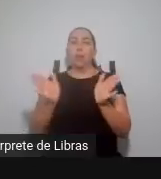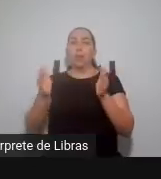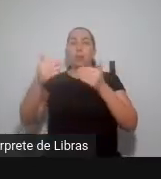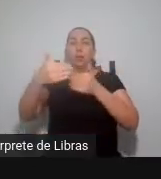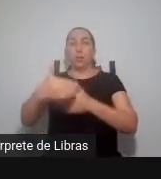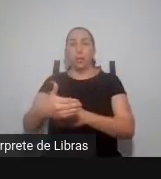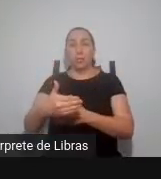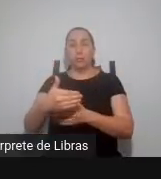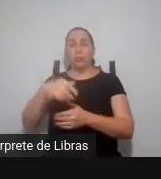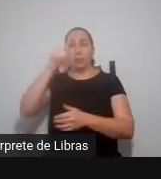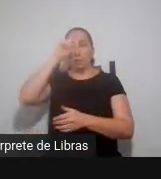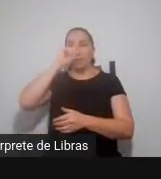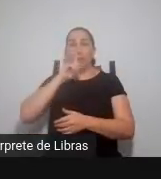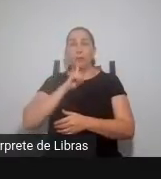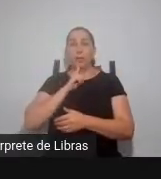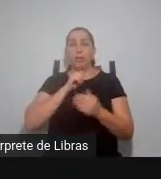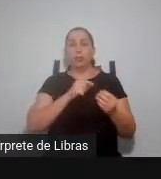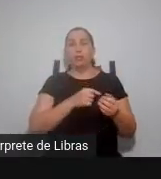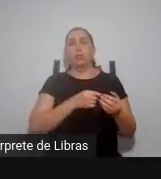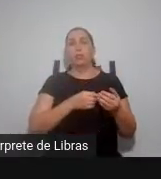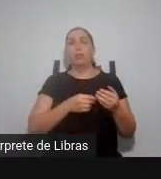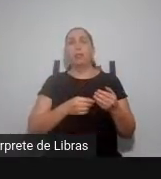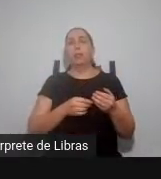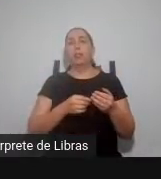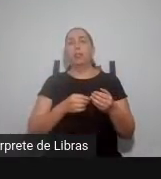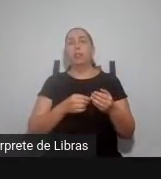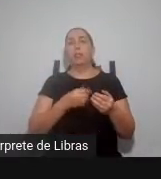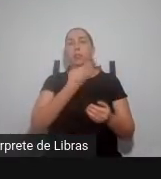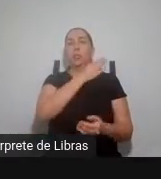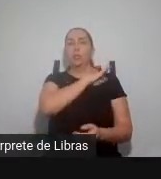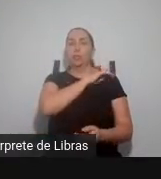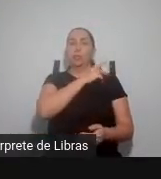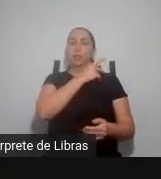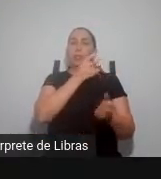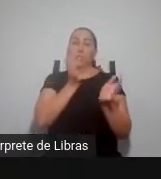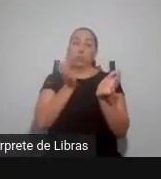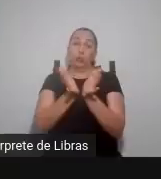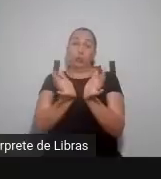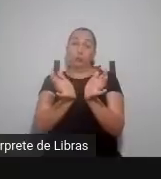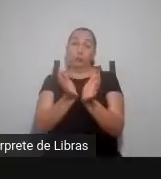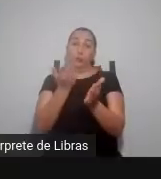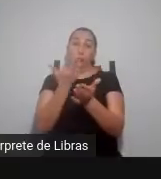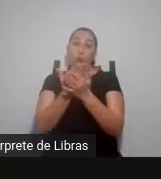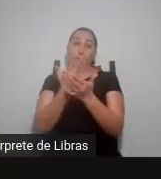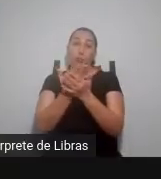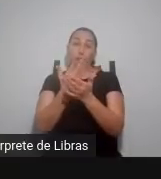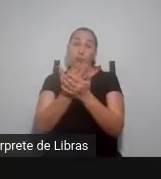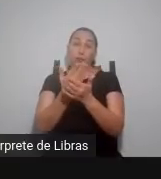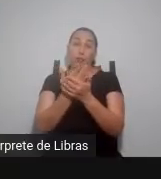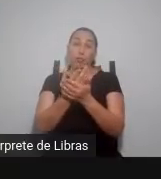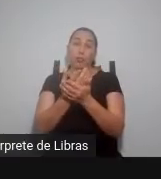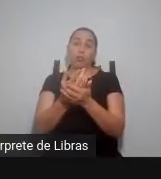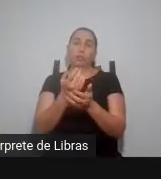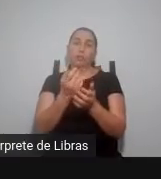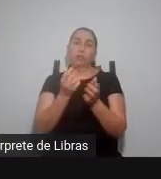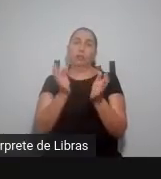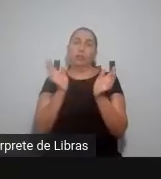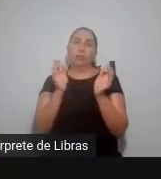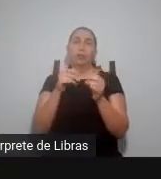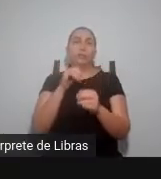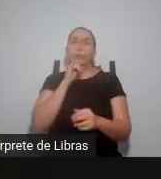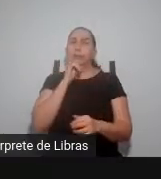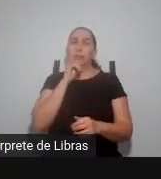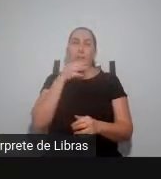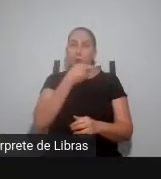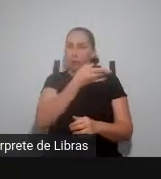ensino fundamental anos iniciais, né? Escolas que têm anos iniciais. Mas se vocês colocarem caixa de jogos de